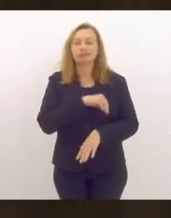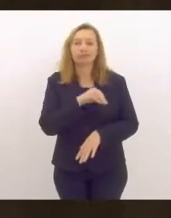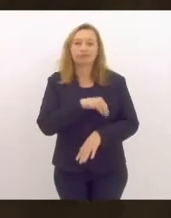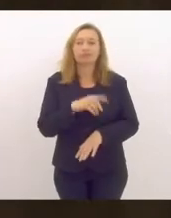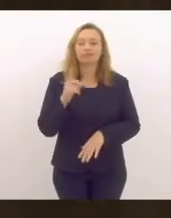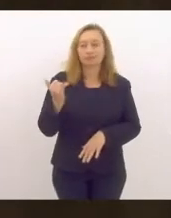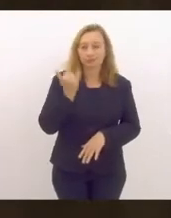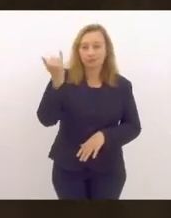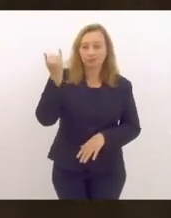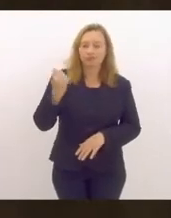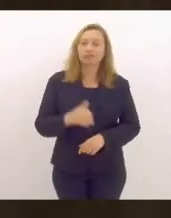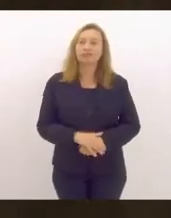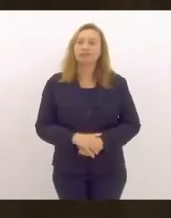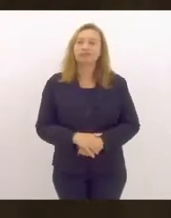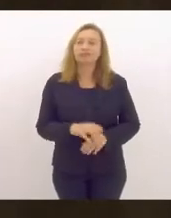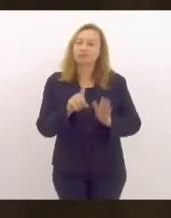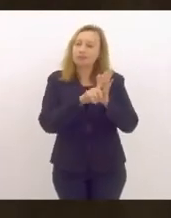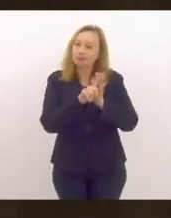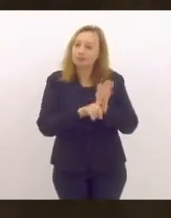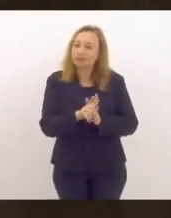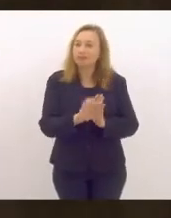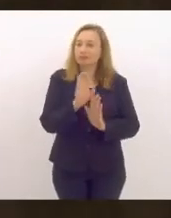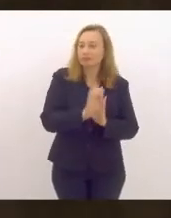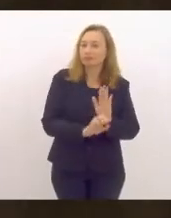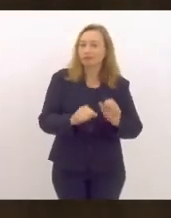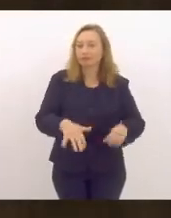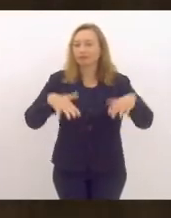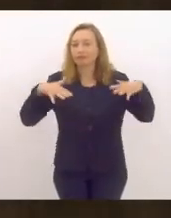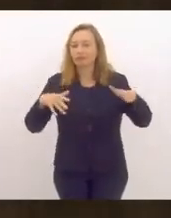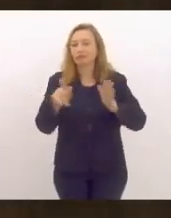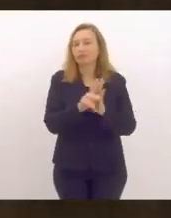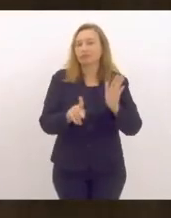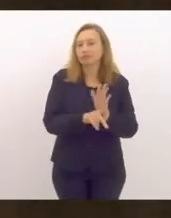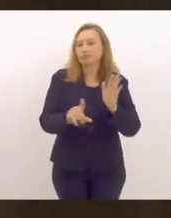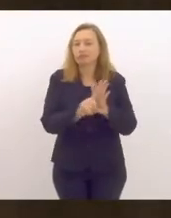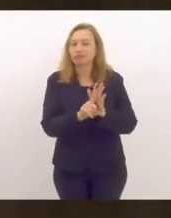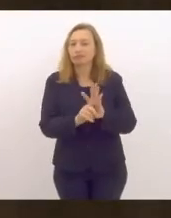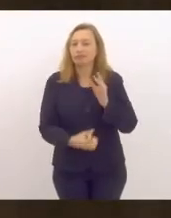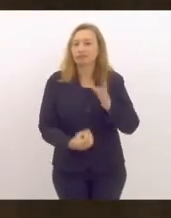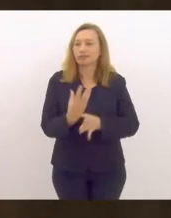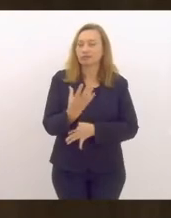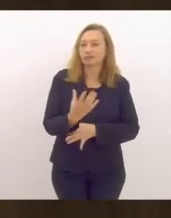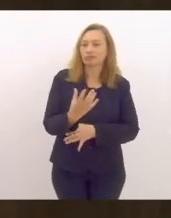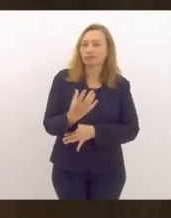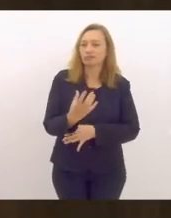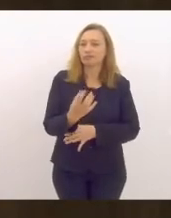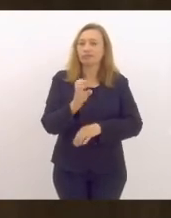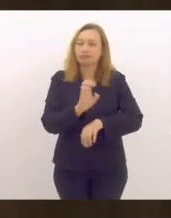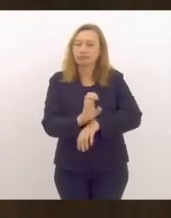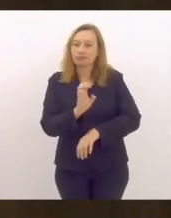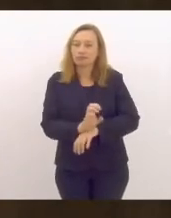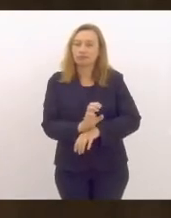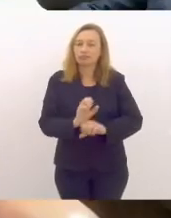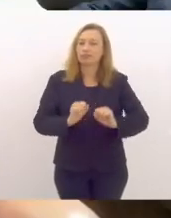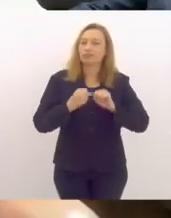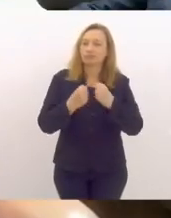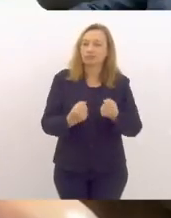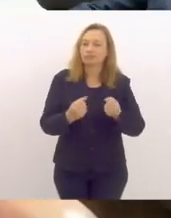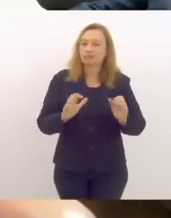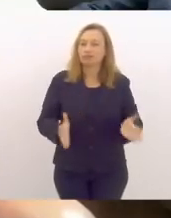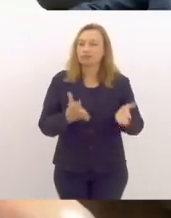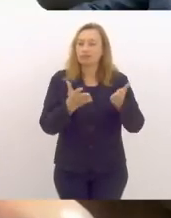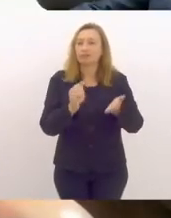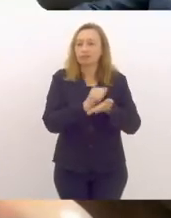importante. Trata-se da análise das emendas de plenário ao projeto de lei que cria o Programa Estadual de Defesa e